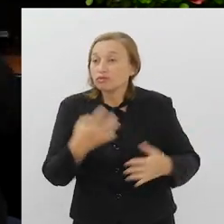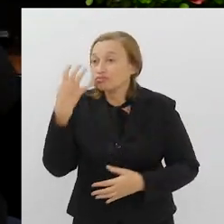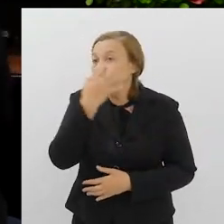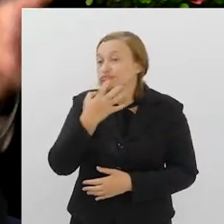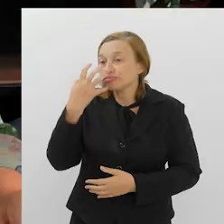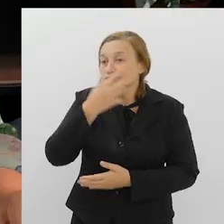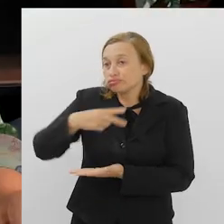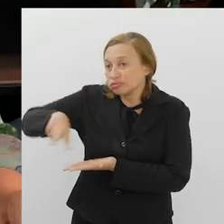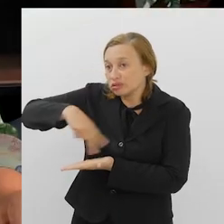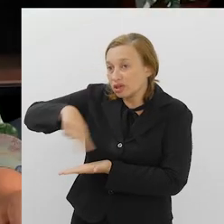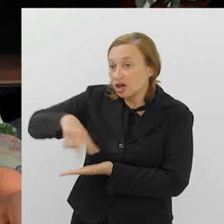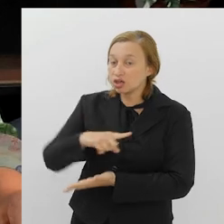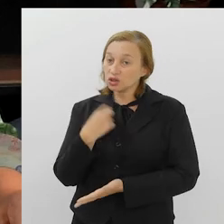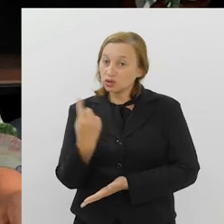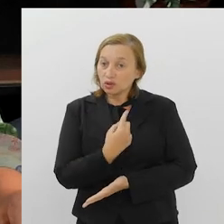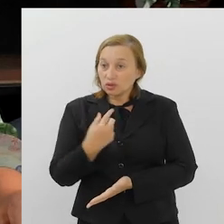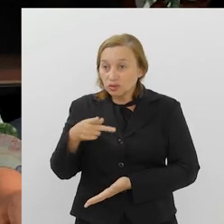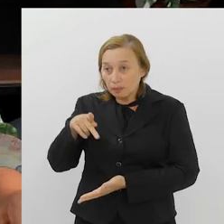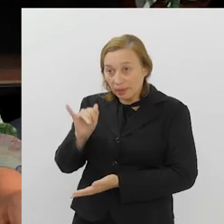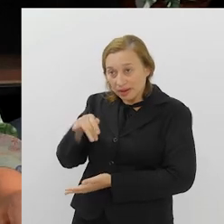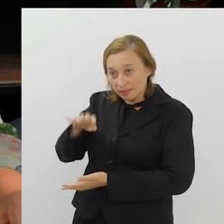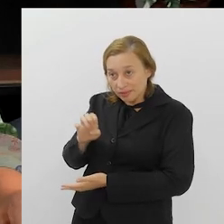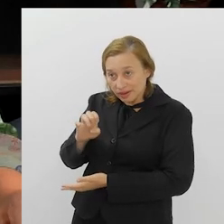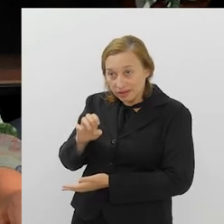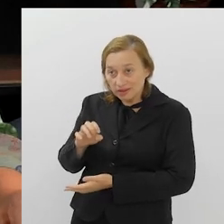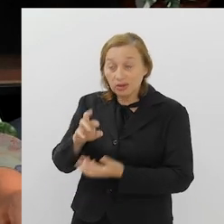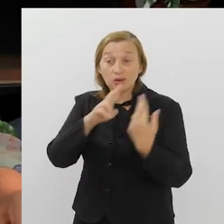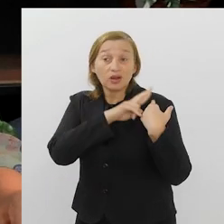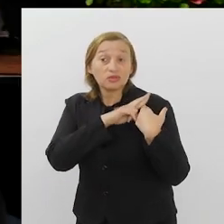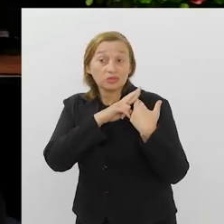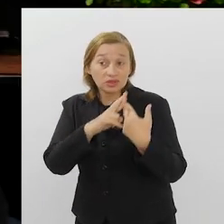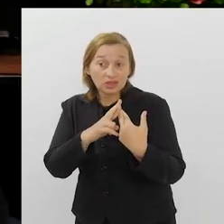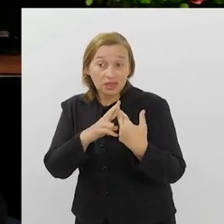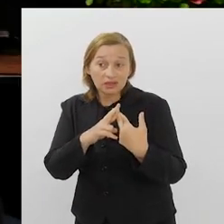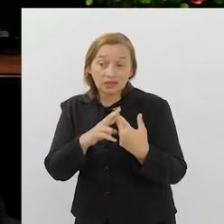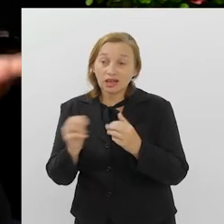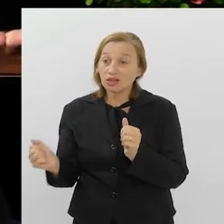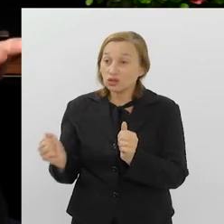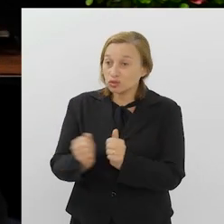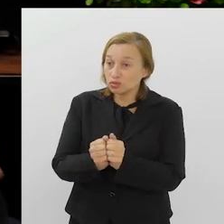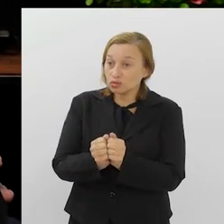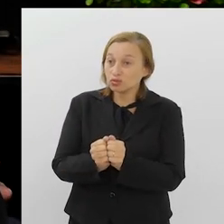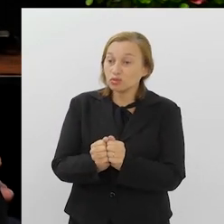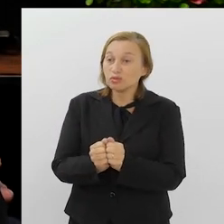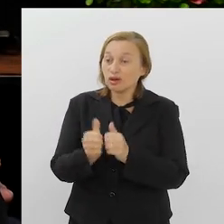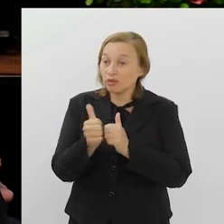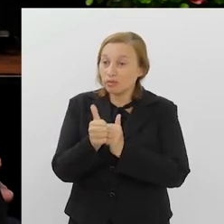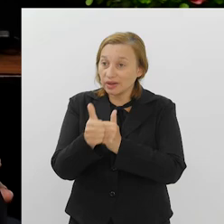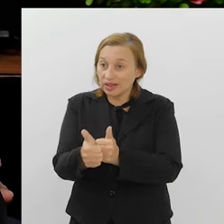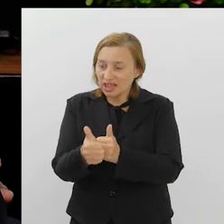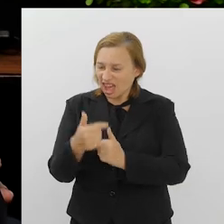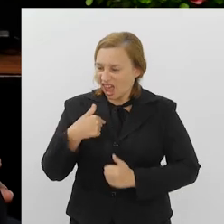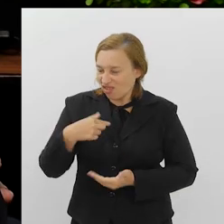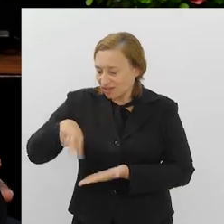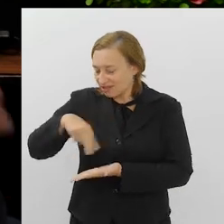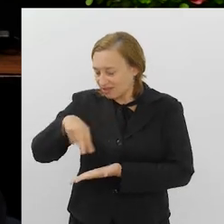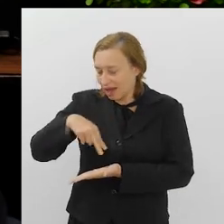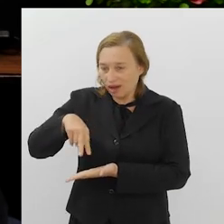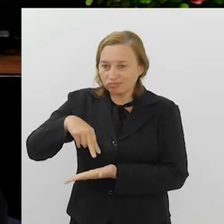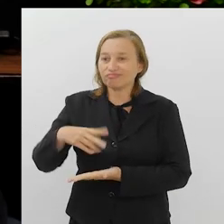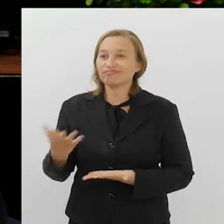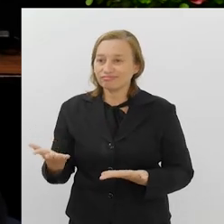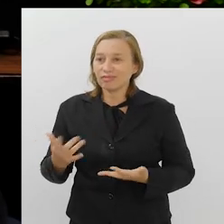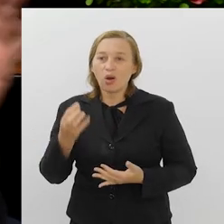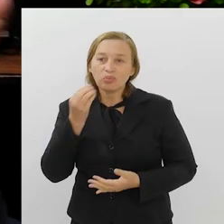acompanhar dançar e nós os pais né E aqueles responsáveis também estaremos lá para acompanhar eu vou